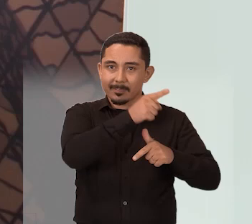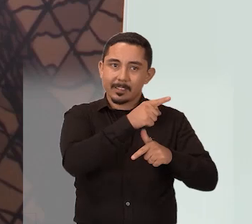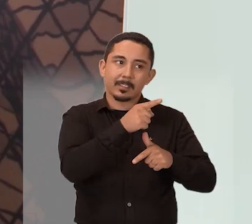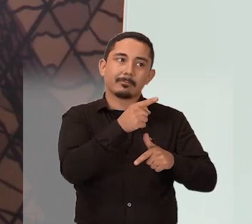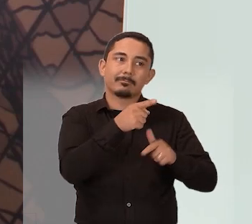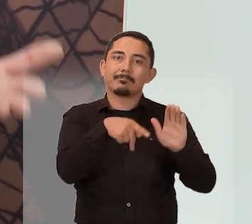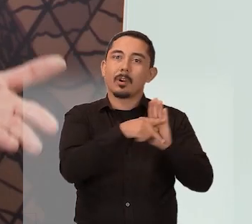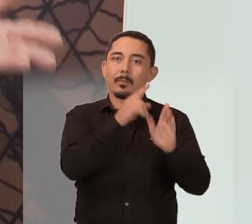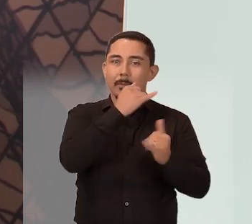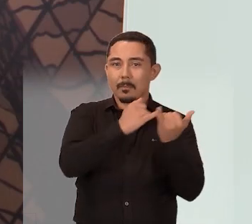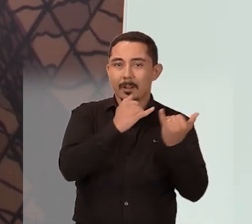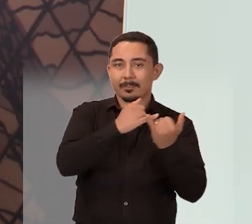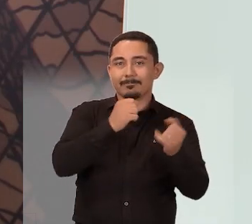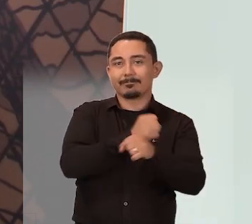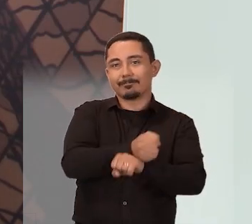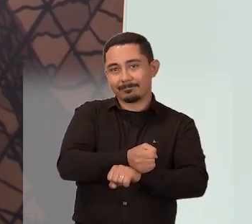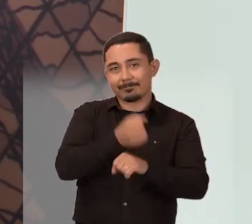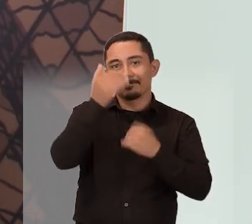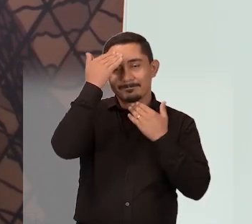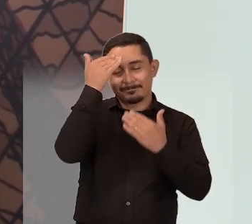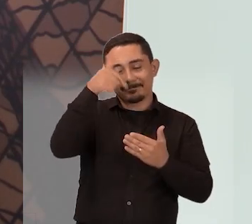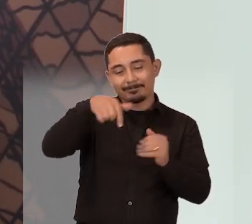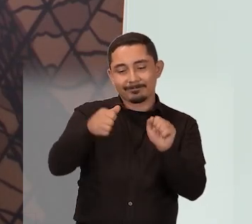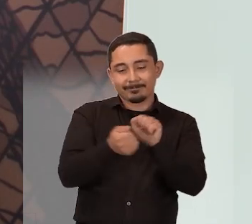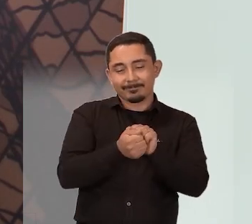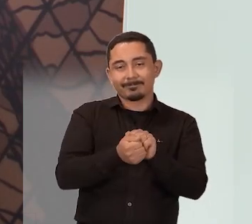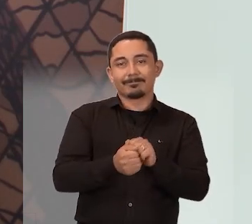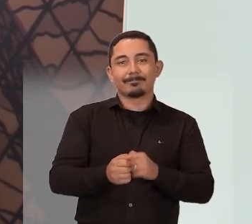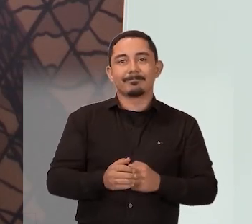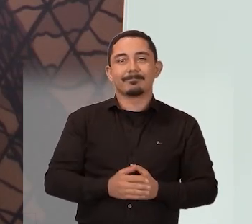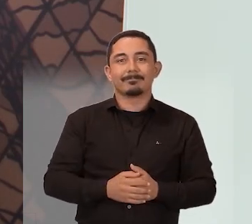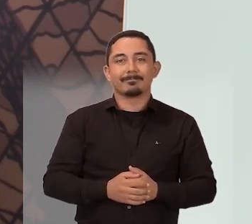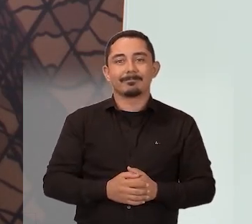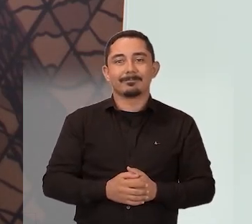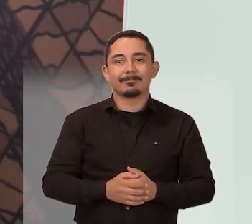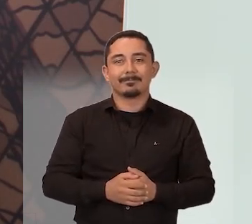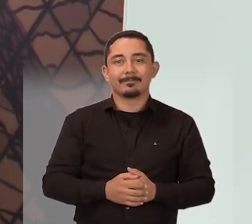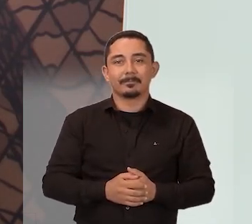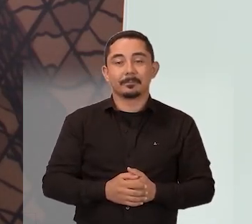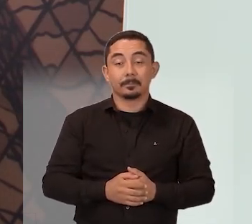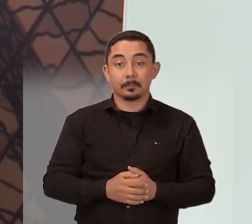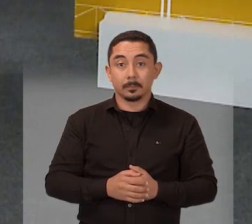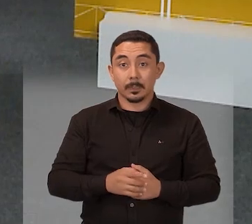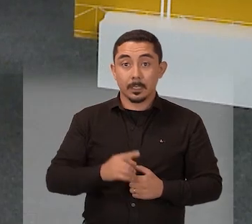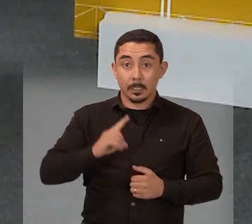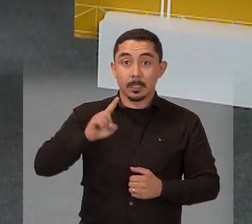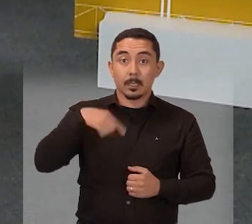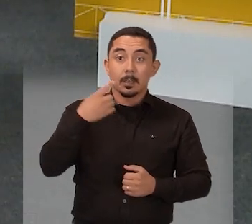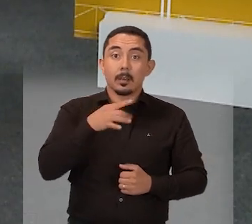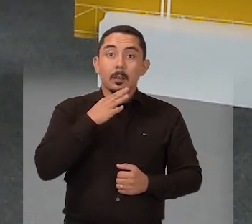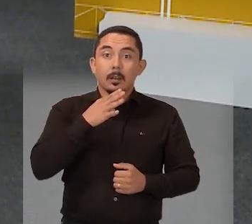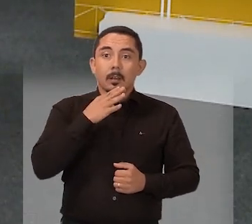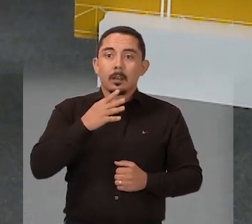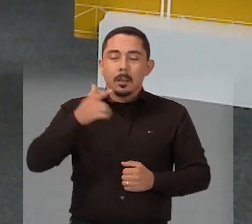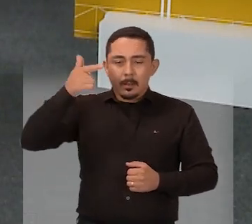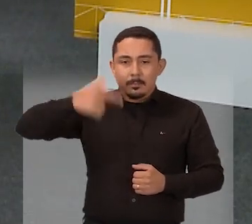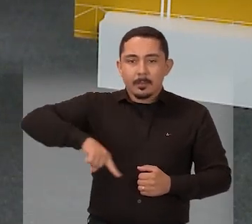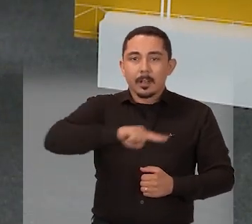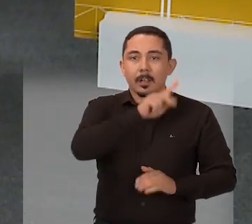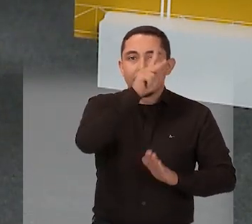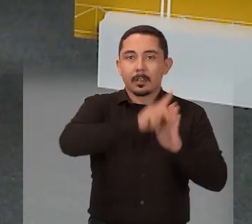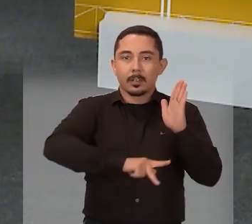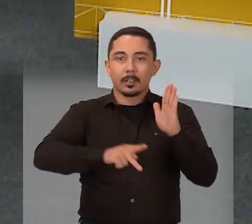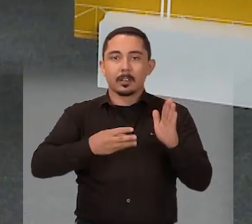trabalhar com pessoas em situação análoga à escravidão. Muito obrigada por estar aqui com a gente no programa. Obrigada. Depois de conhecer mais